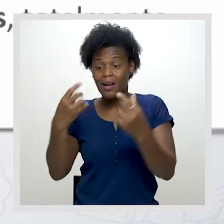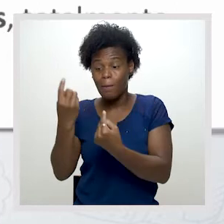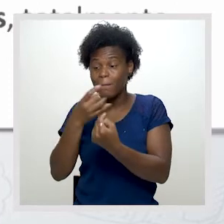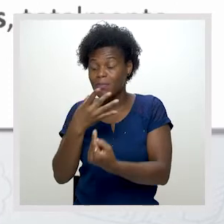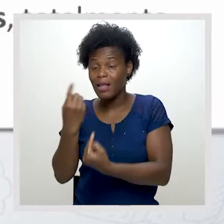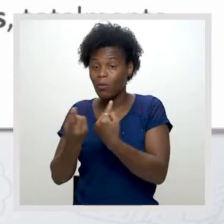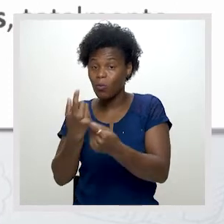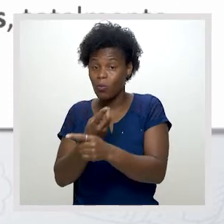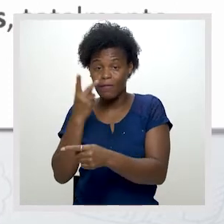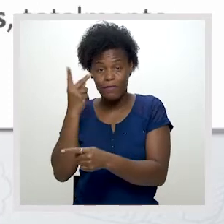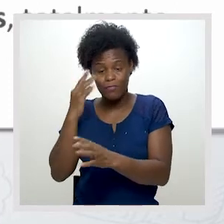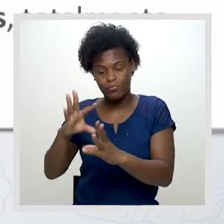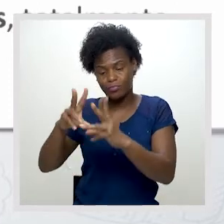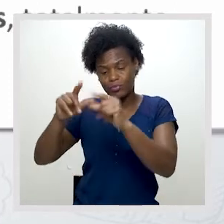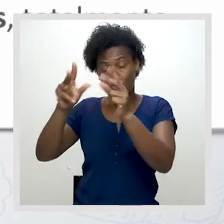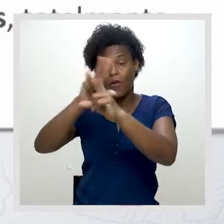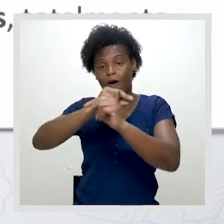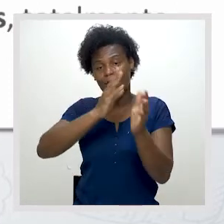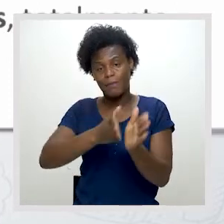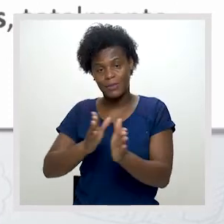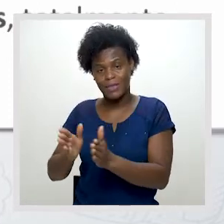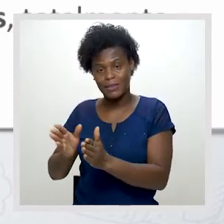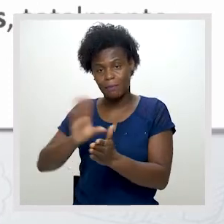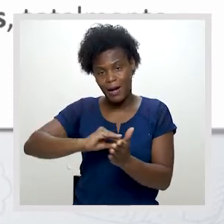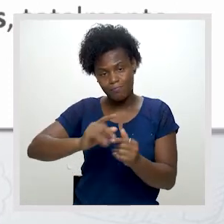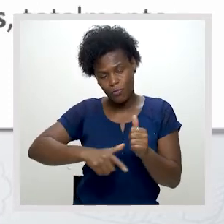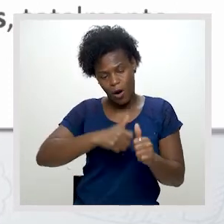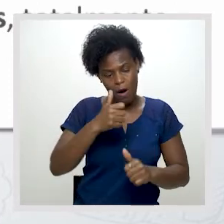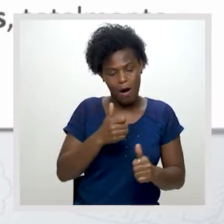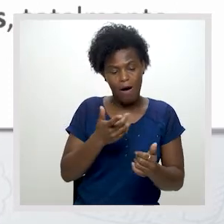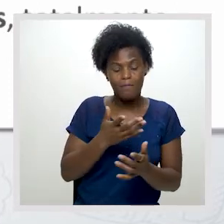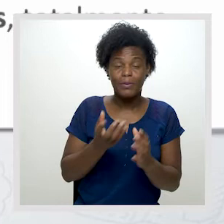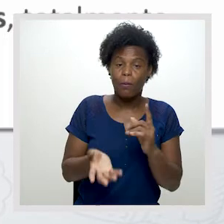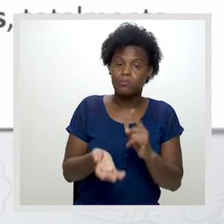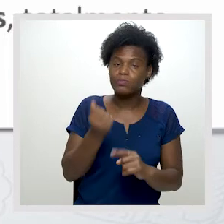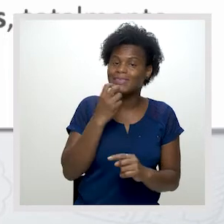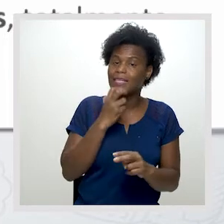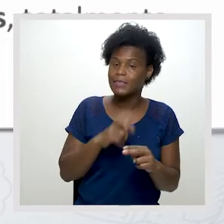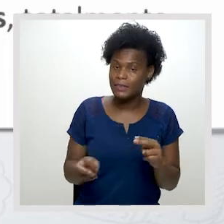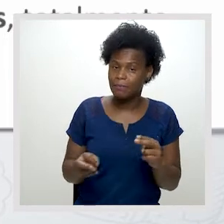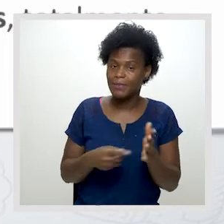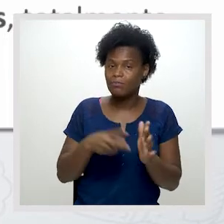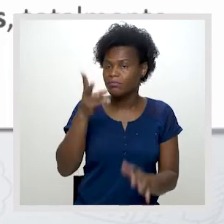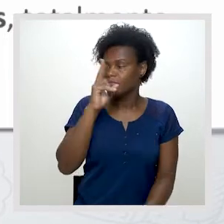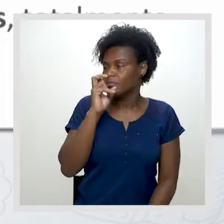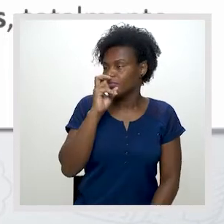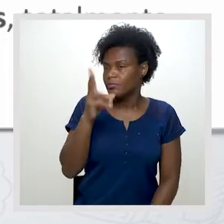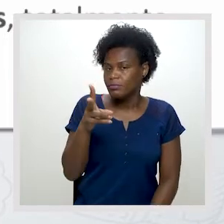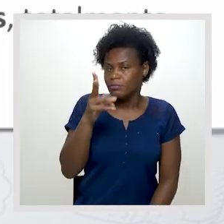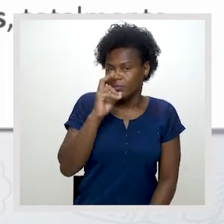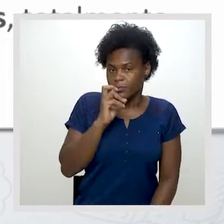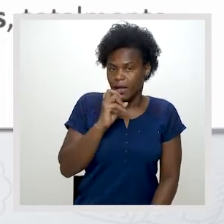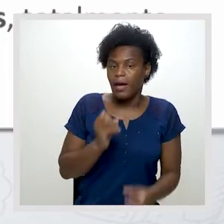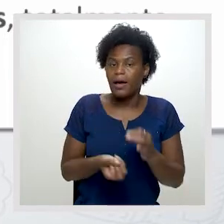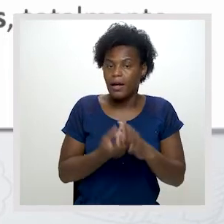vivos desenvolveram um novo processo e mais eficaz de obtenção de energia, a respiração, aparecendo